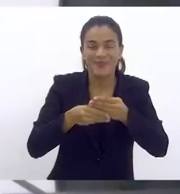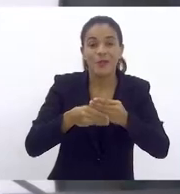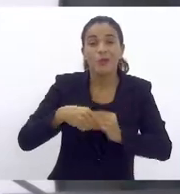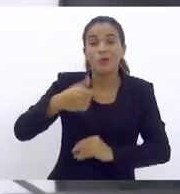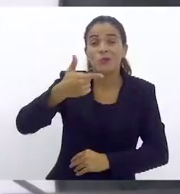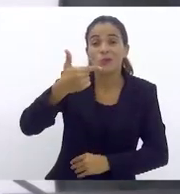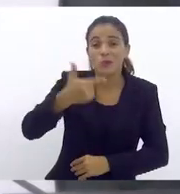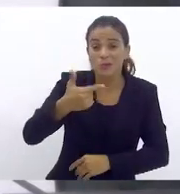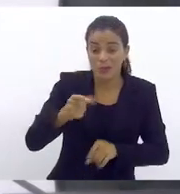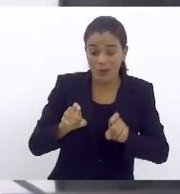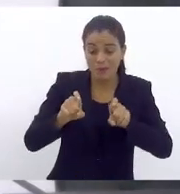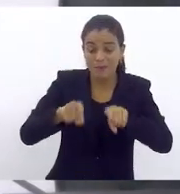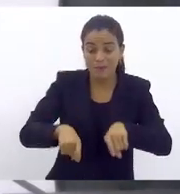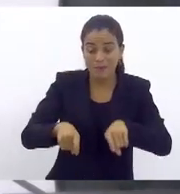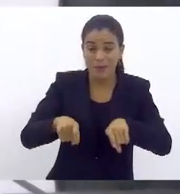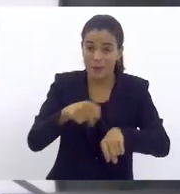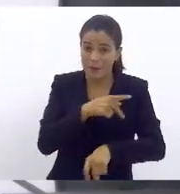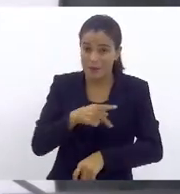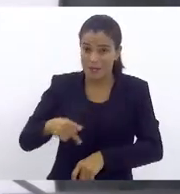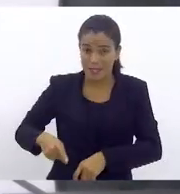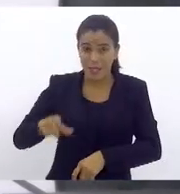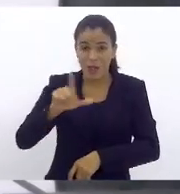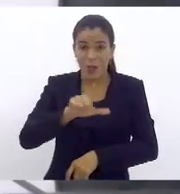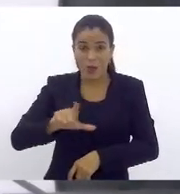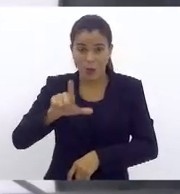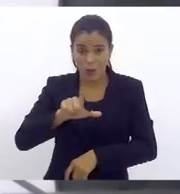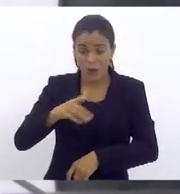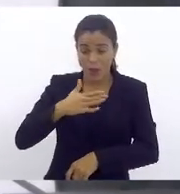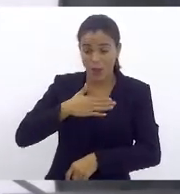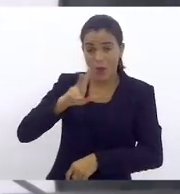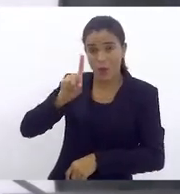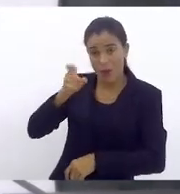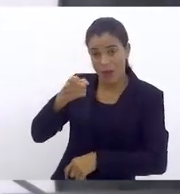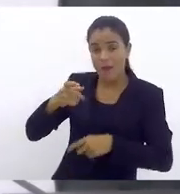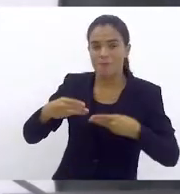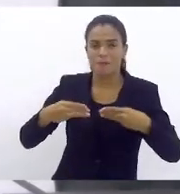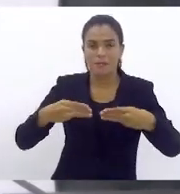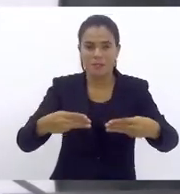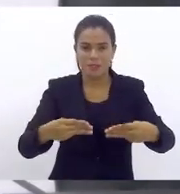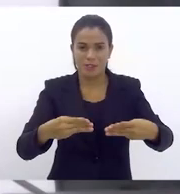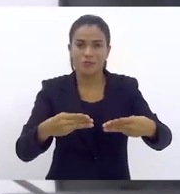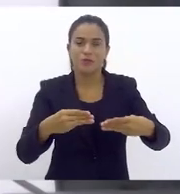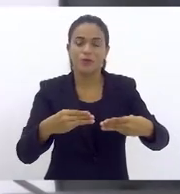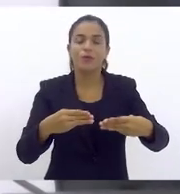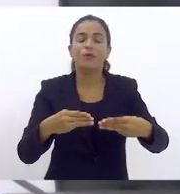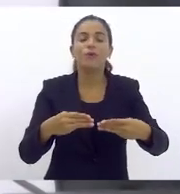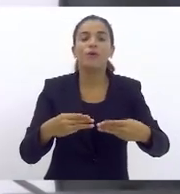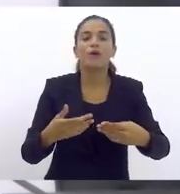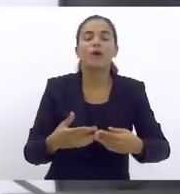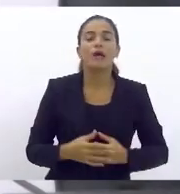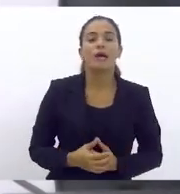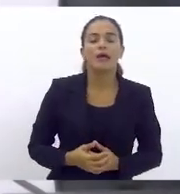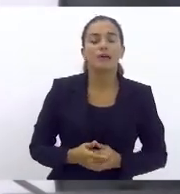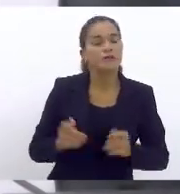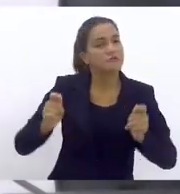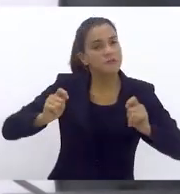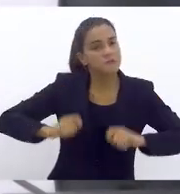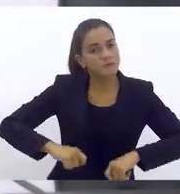Mandato do presidente Lula quando eu era Ministro Reinaldo Guimarães era meu secretário de tecnologia que foi possível